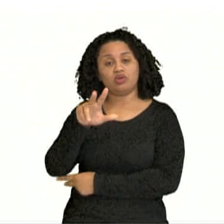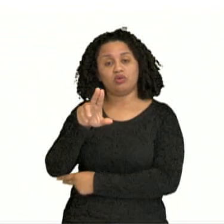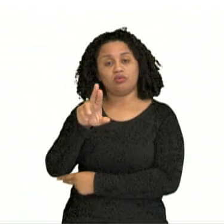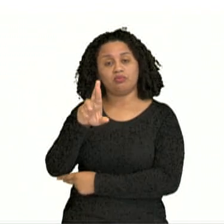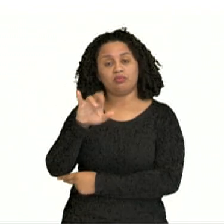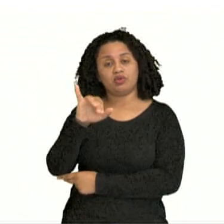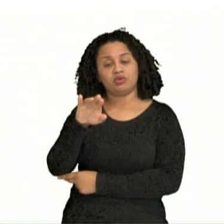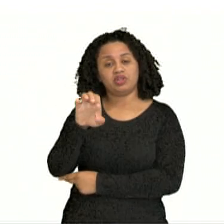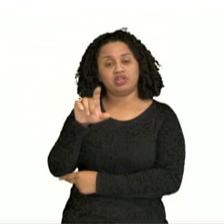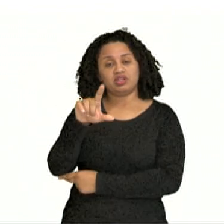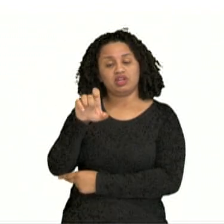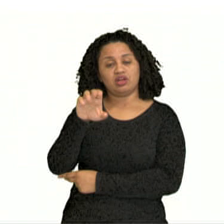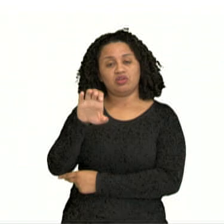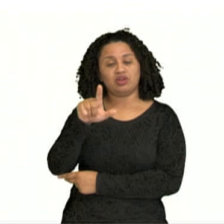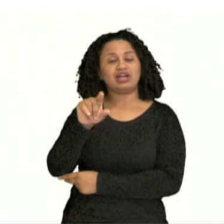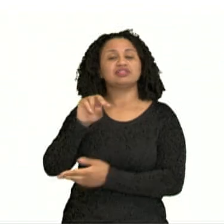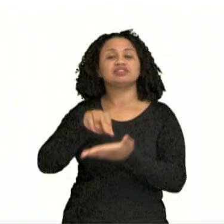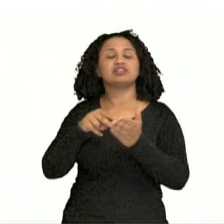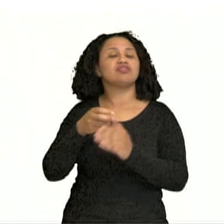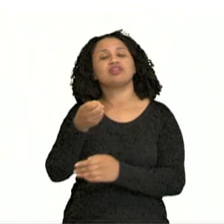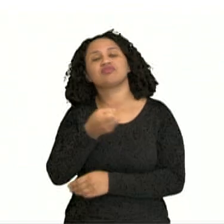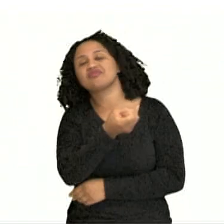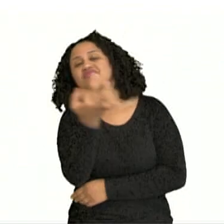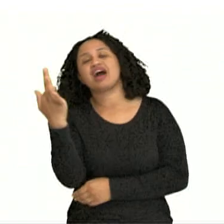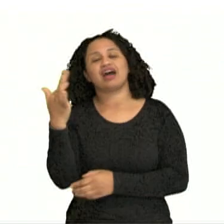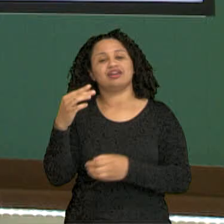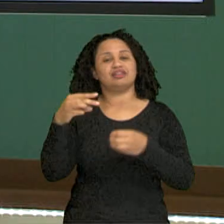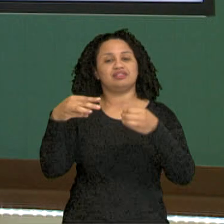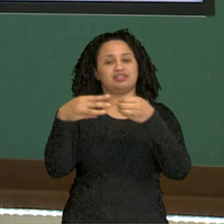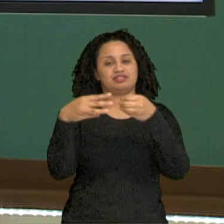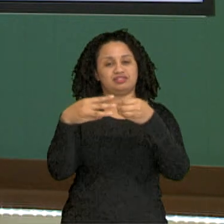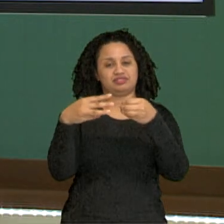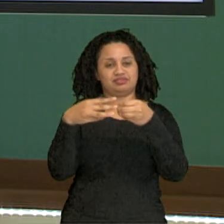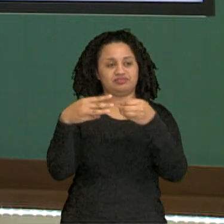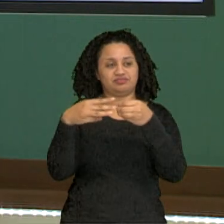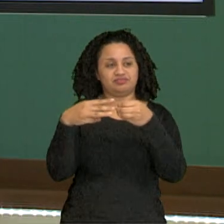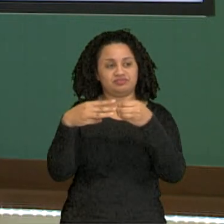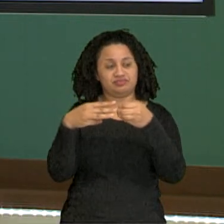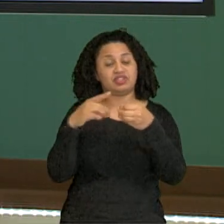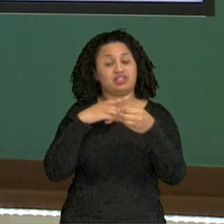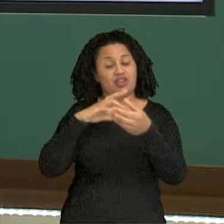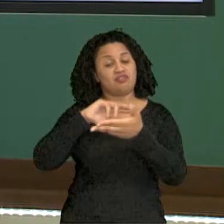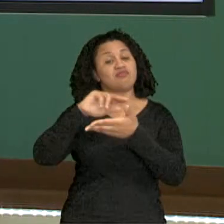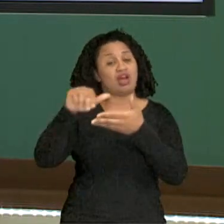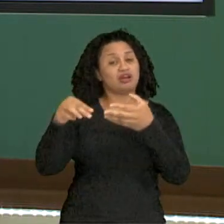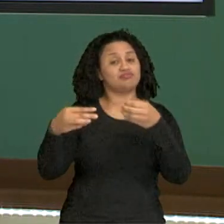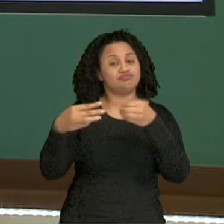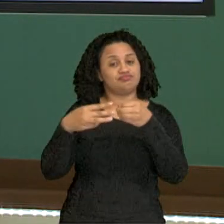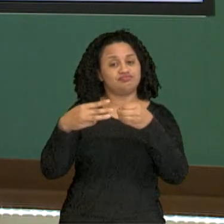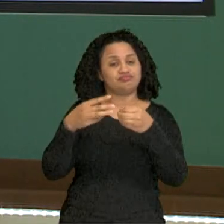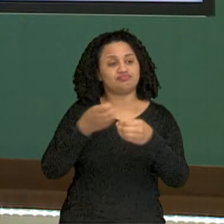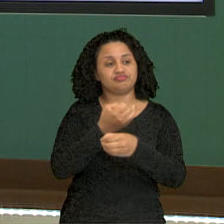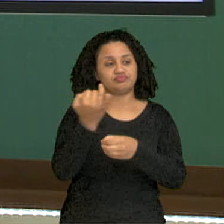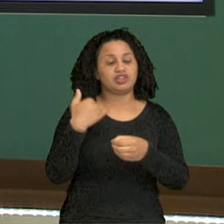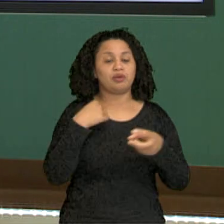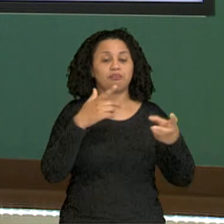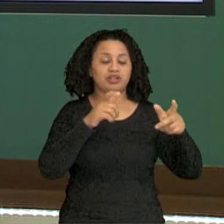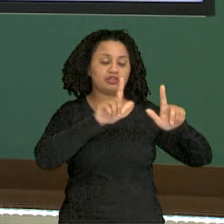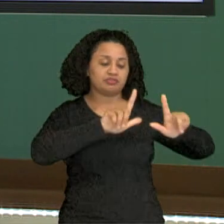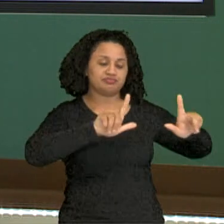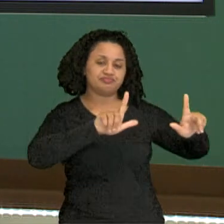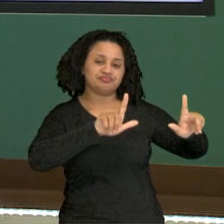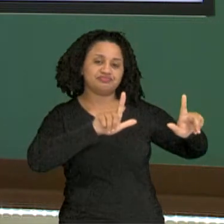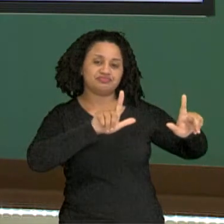pluricelulares. Muitos ou multicelulares. Possuem várias células. Olhem a imagem da